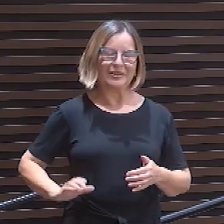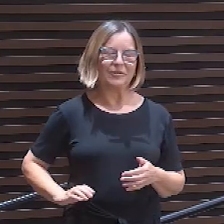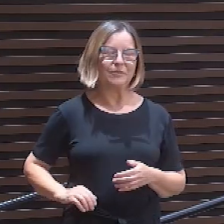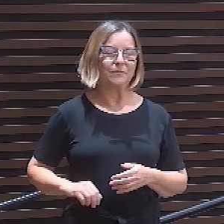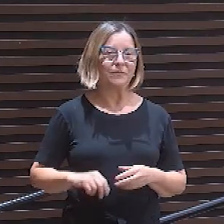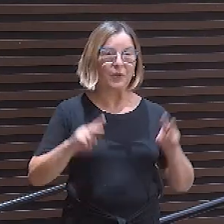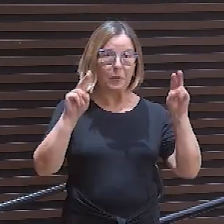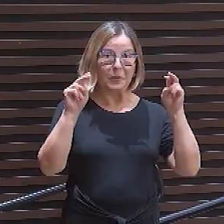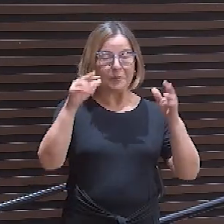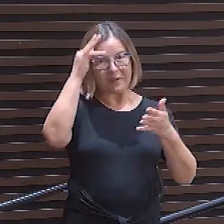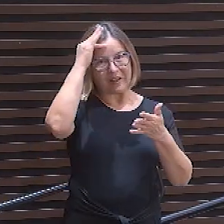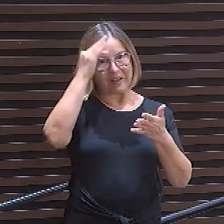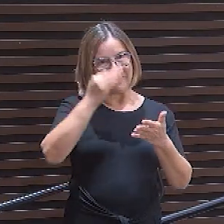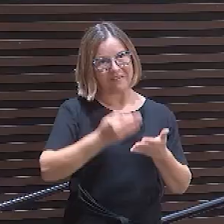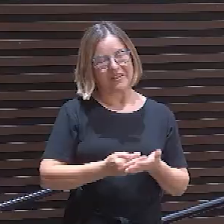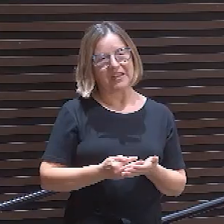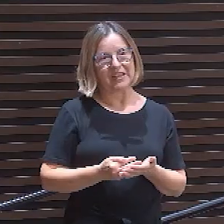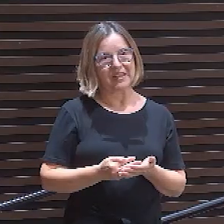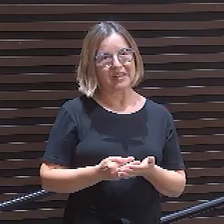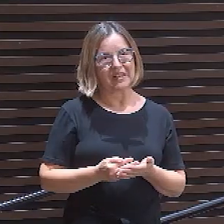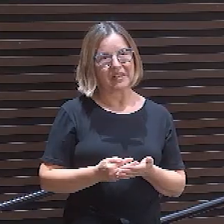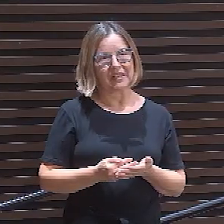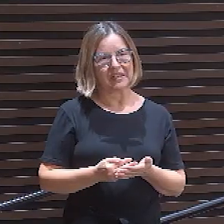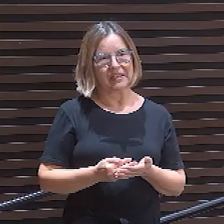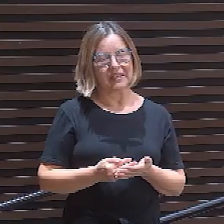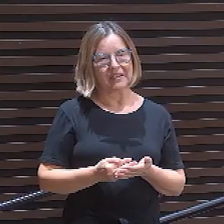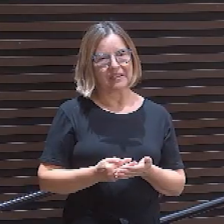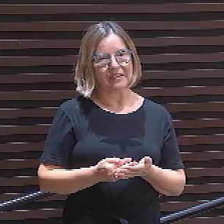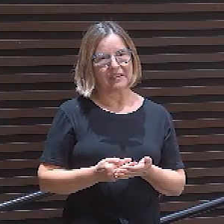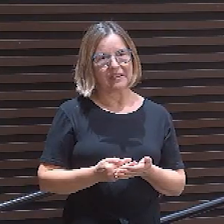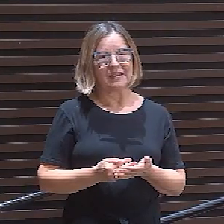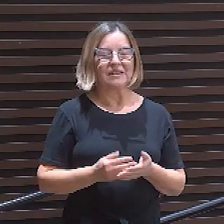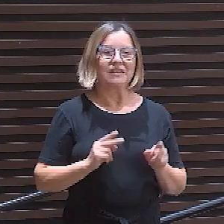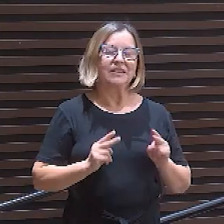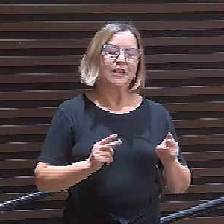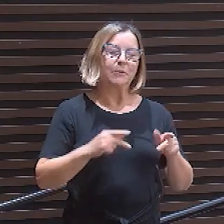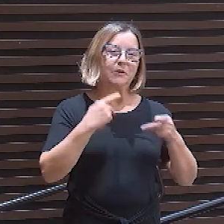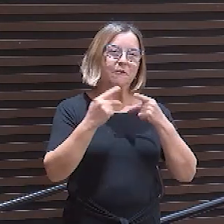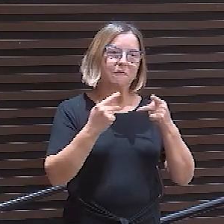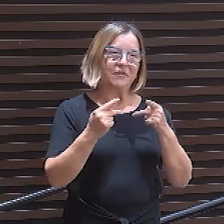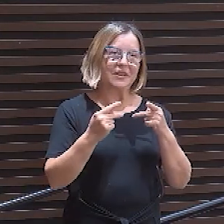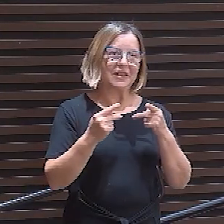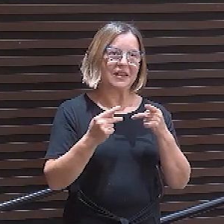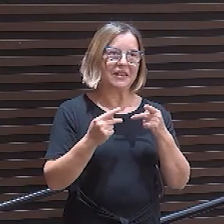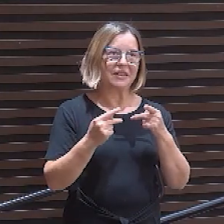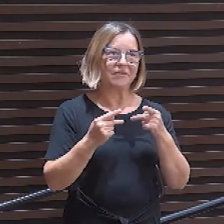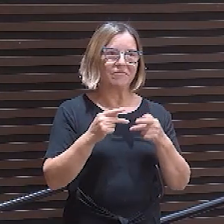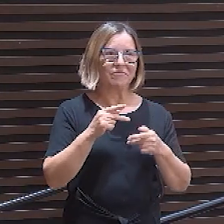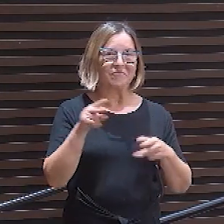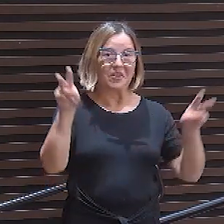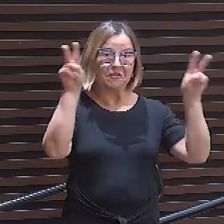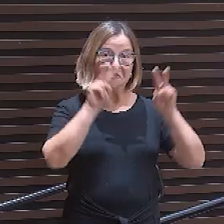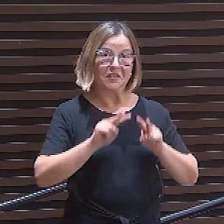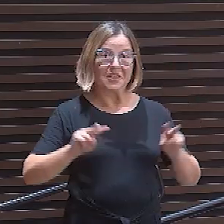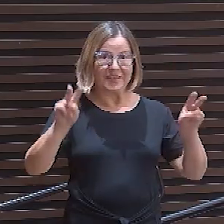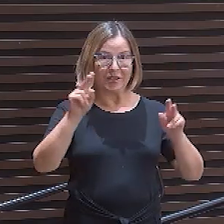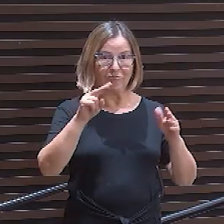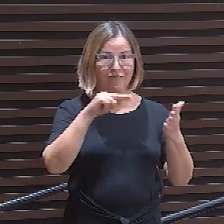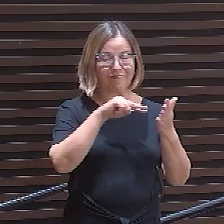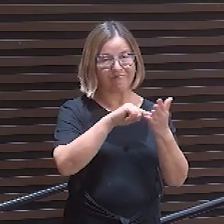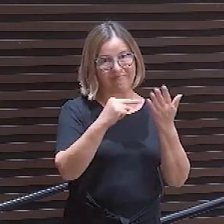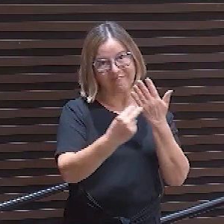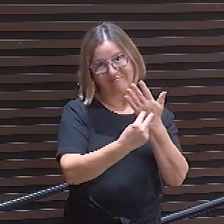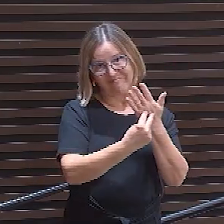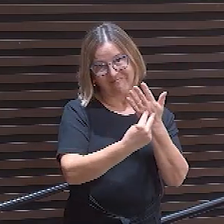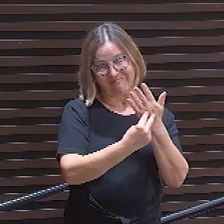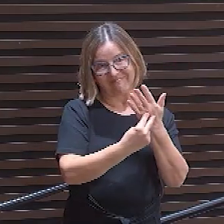fé sempre trata da visão do invisível. Qual é a definição de fé?